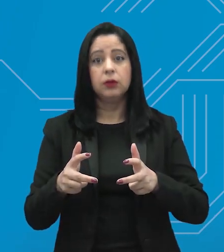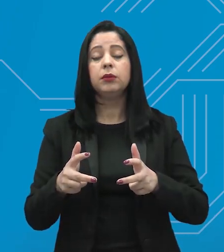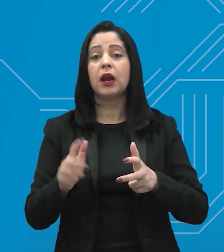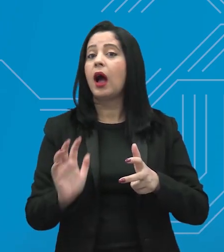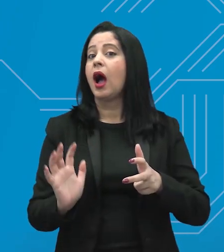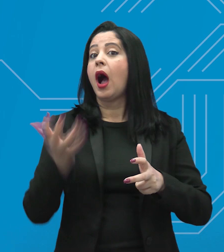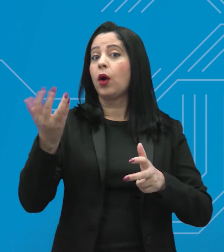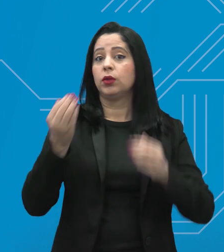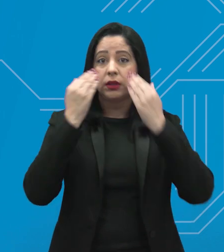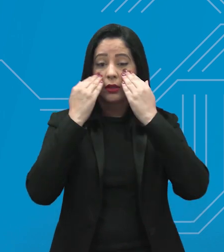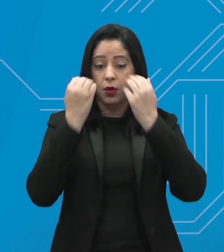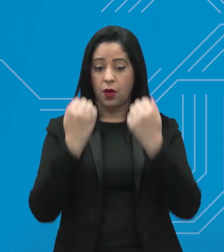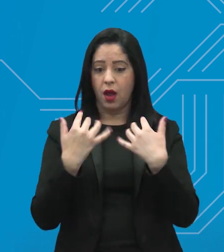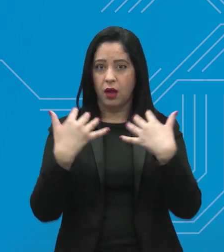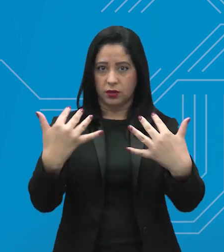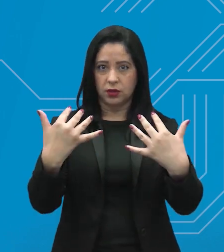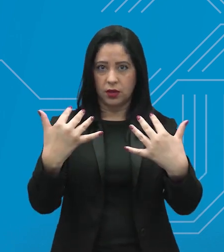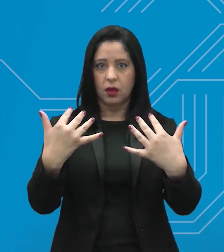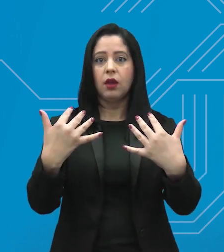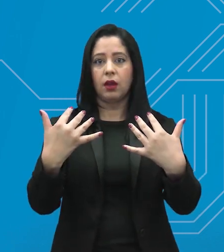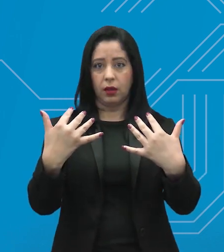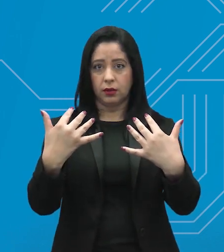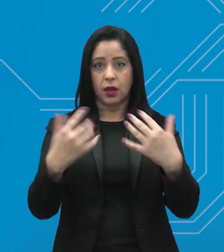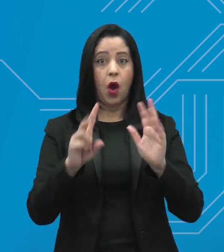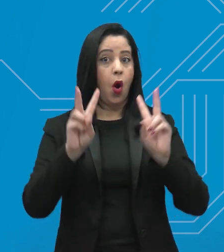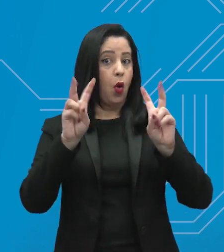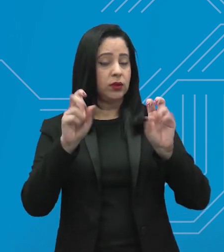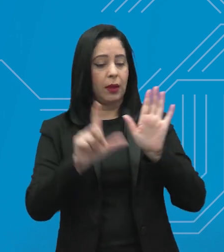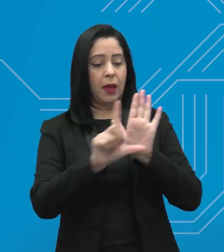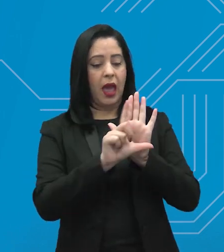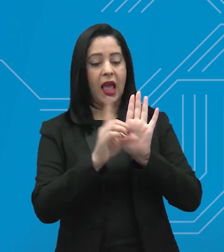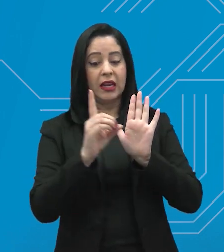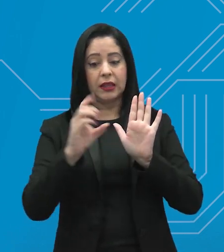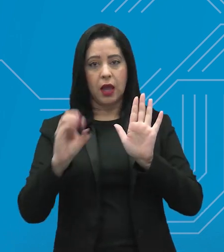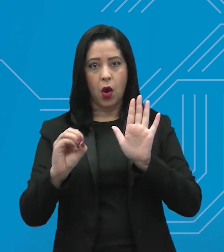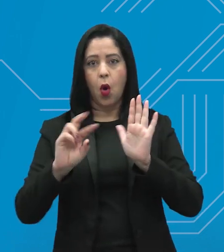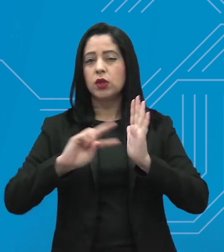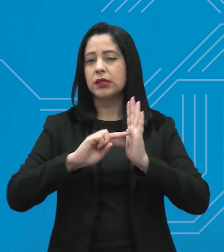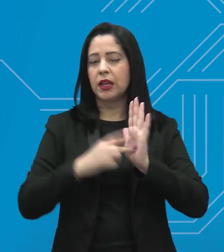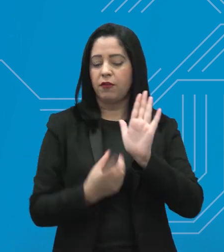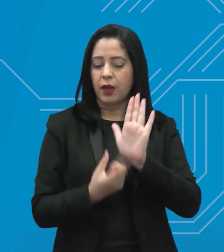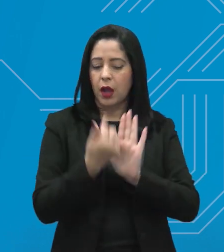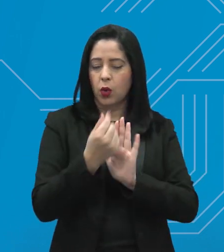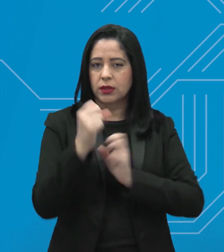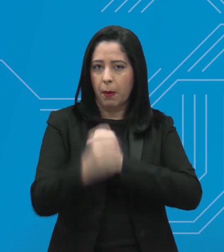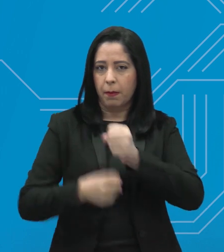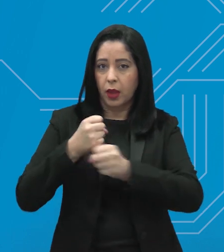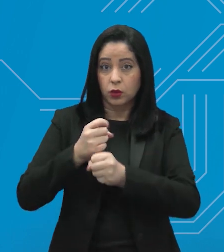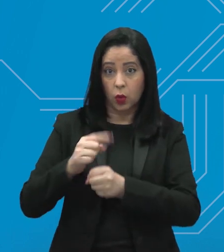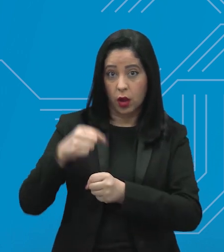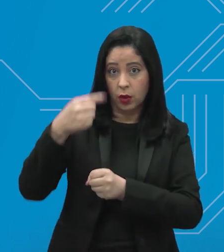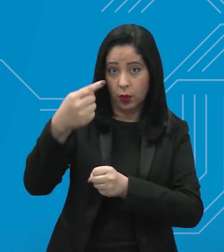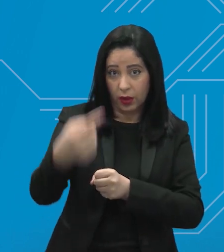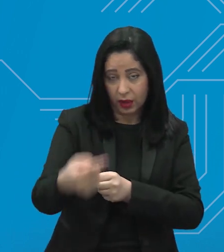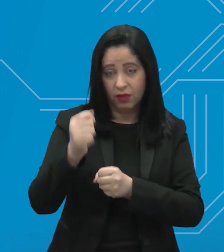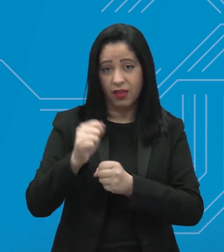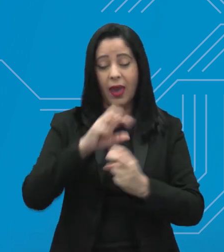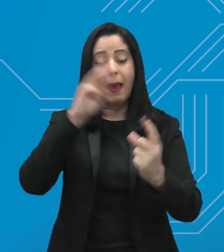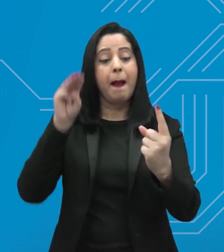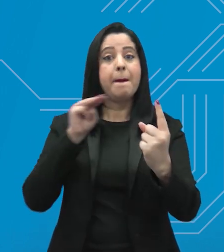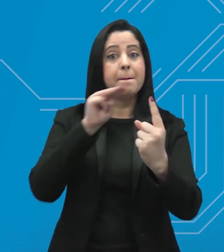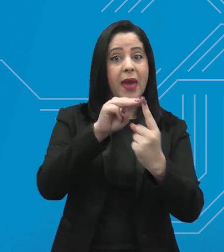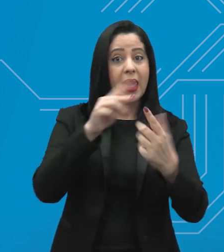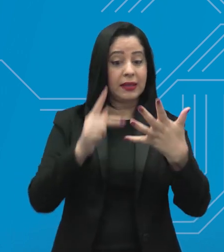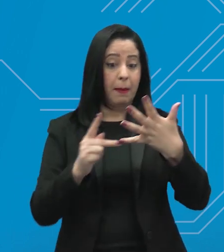Municipal, aconteceu uma audiência pública para tratar sobre a LDO, Lei de Diretrizes Orçamentárias, que estabelece